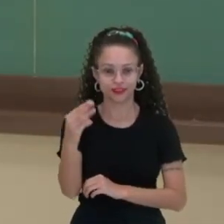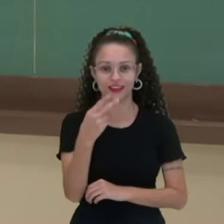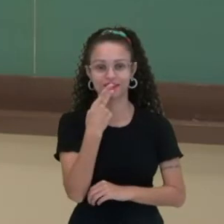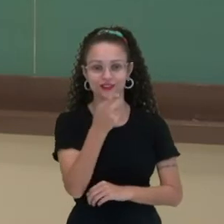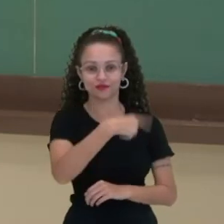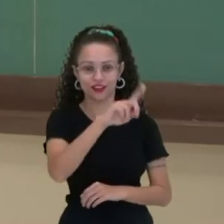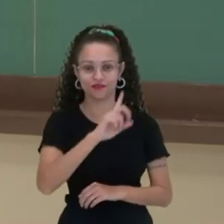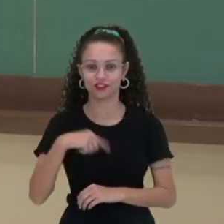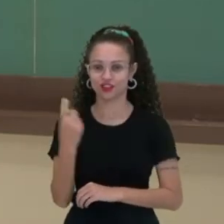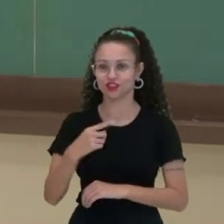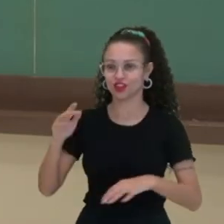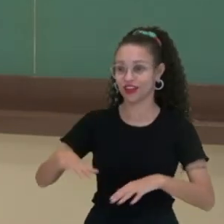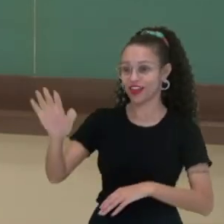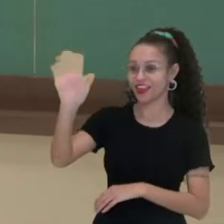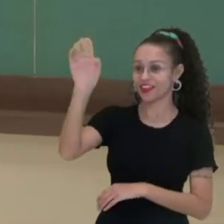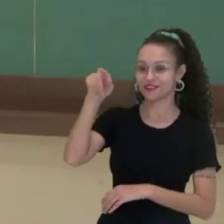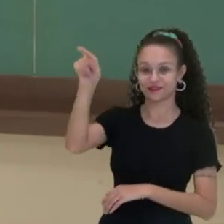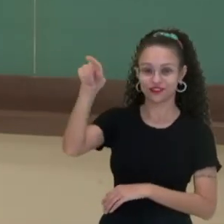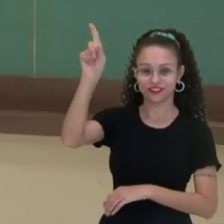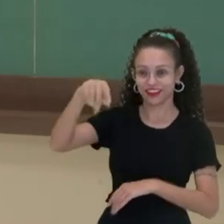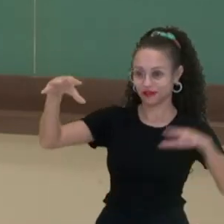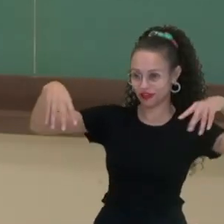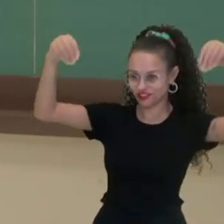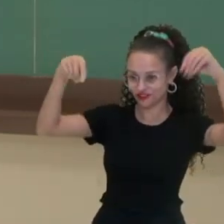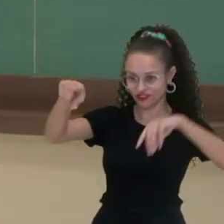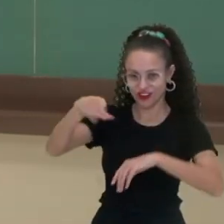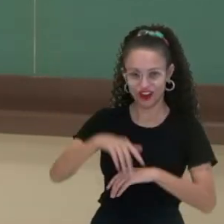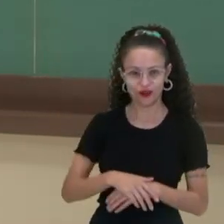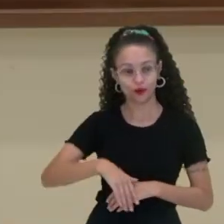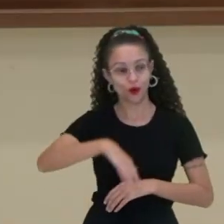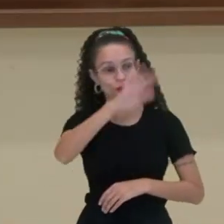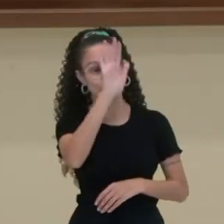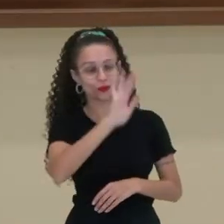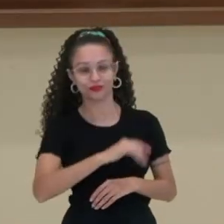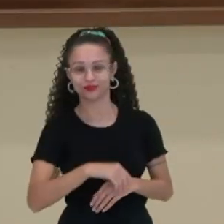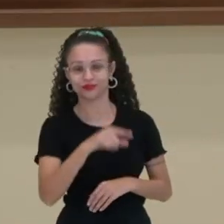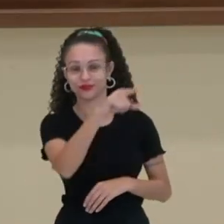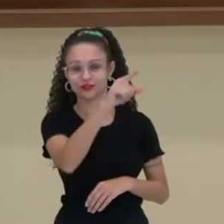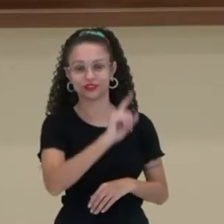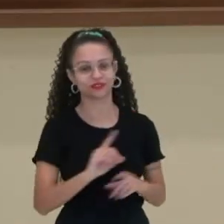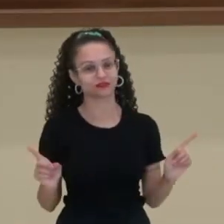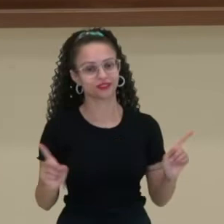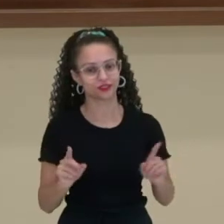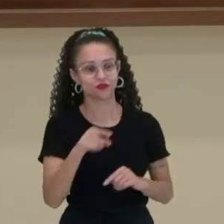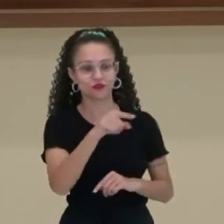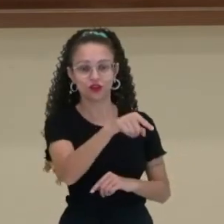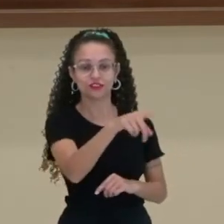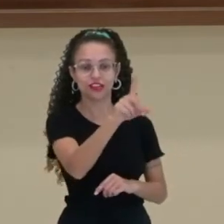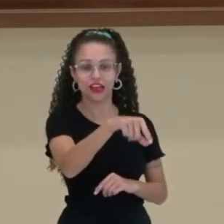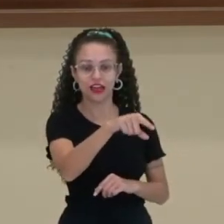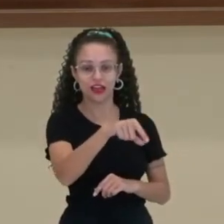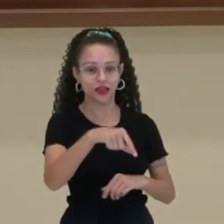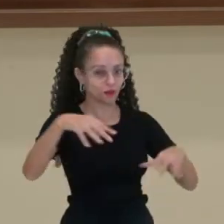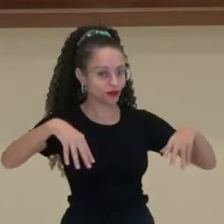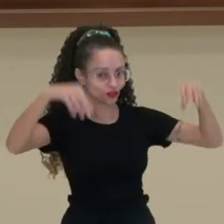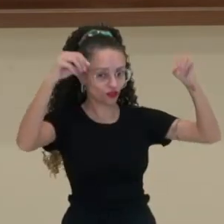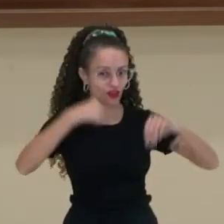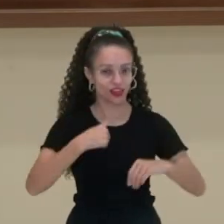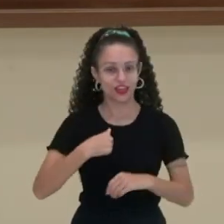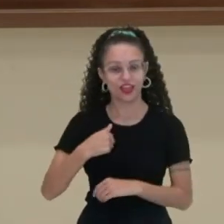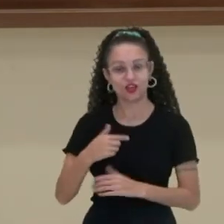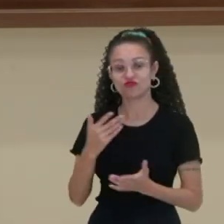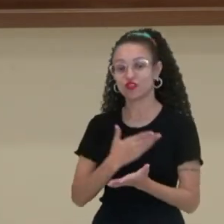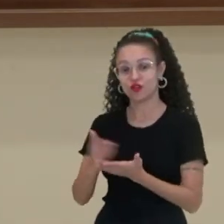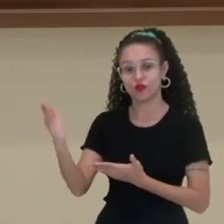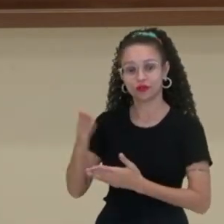senhores medievais. E aí, tudo bom, senhor medieval? Opa, tudo bom? Não, você que é o senhor medieval. Eu já estou entrando